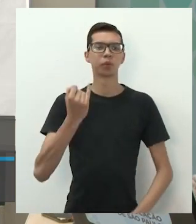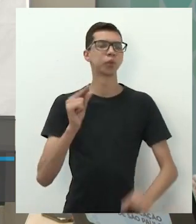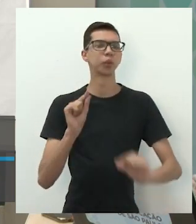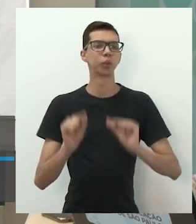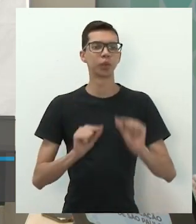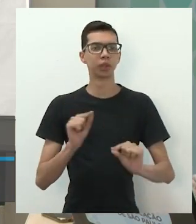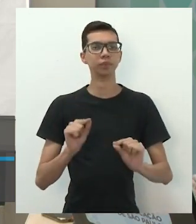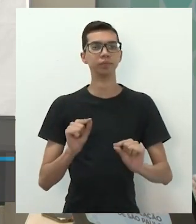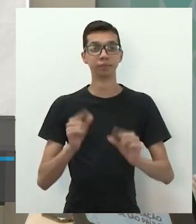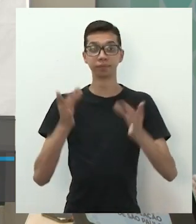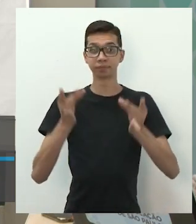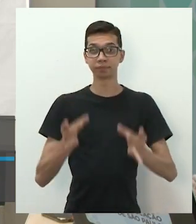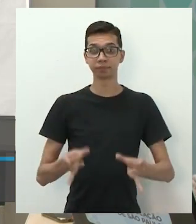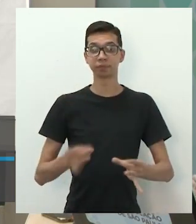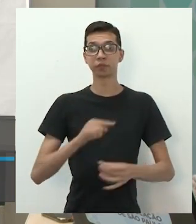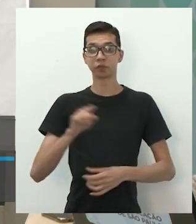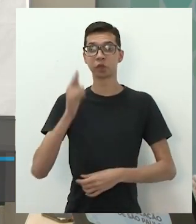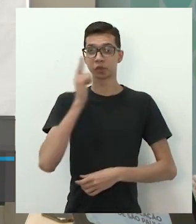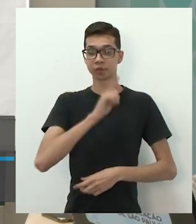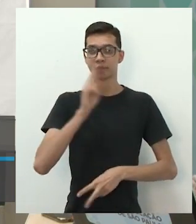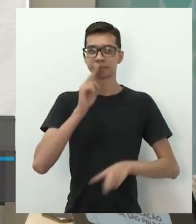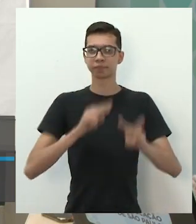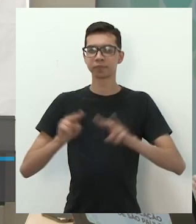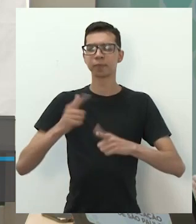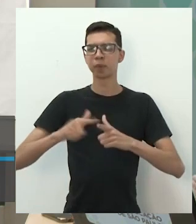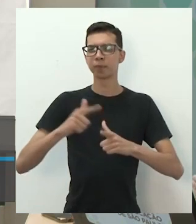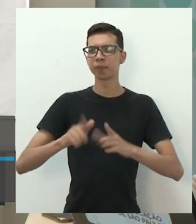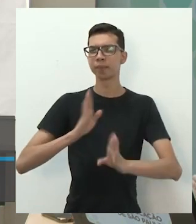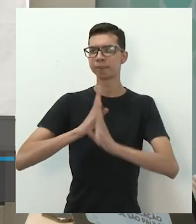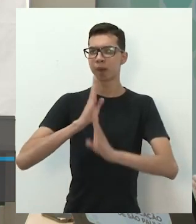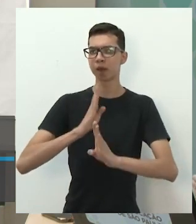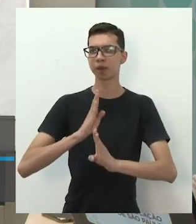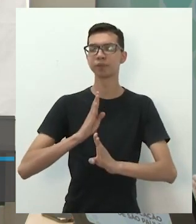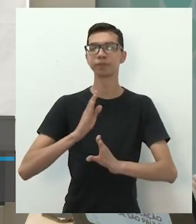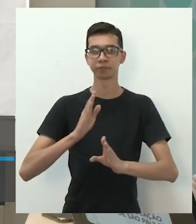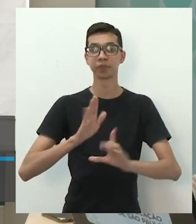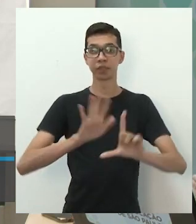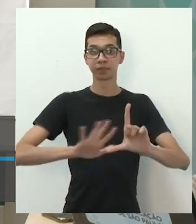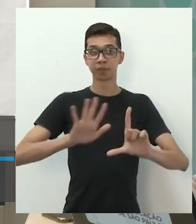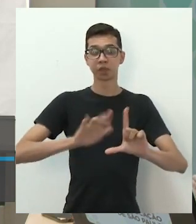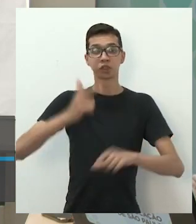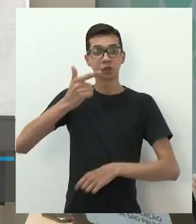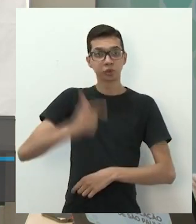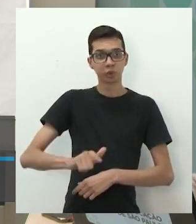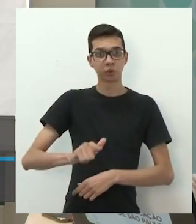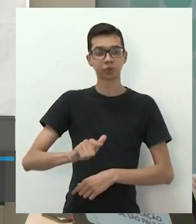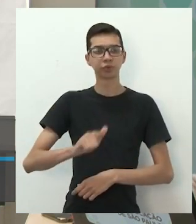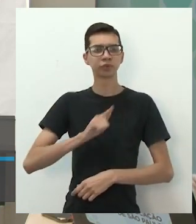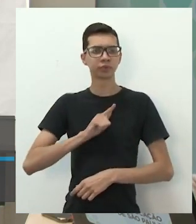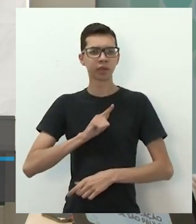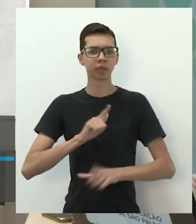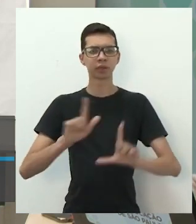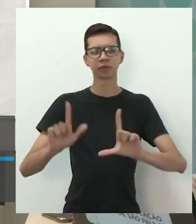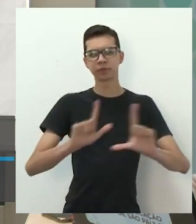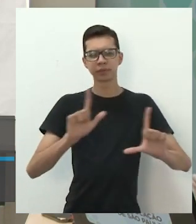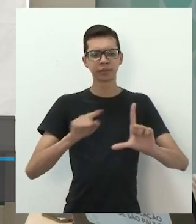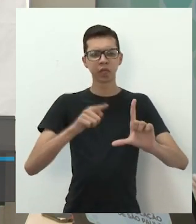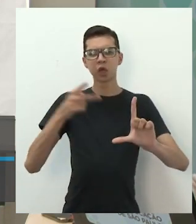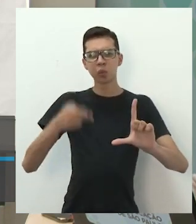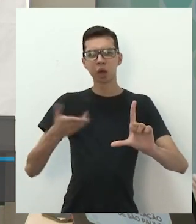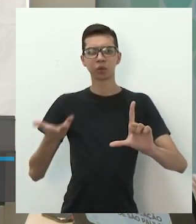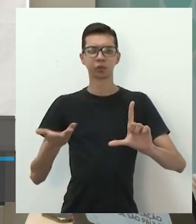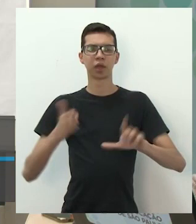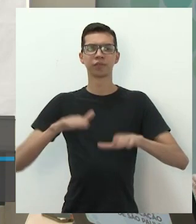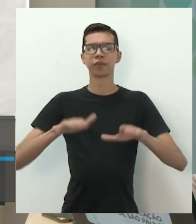com antecedência se vai acontecer algum problema, se tem alguma imagem repetida, que pode, né, gerar